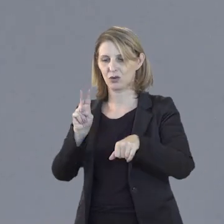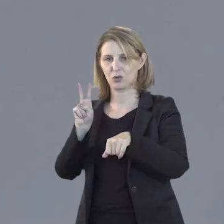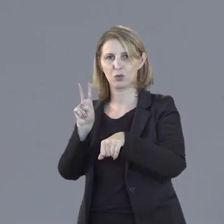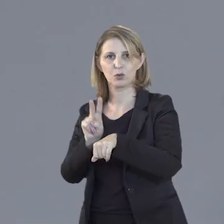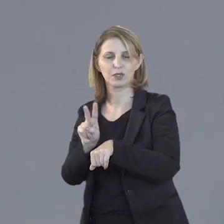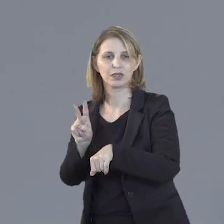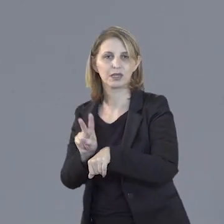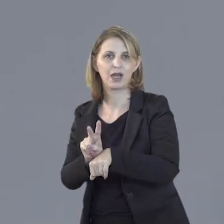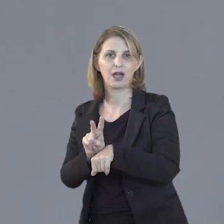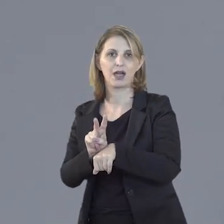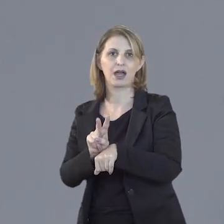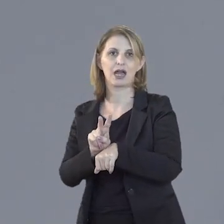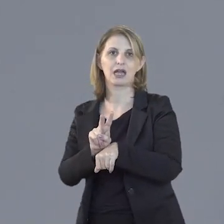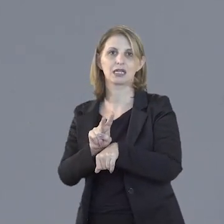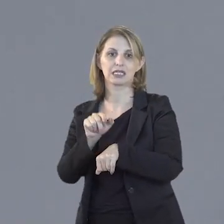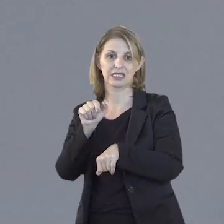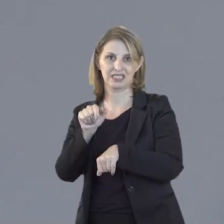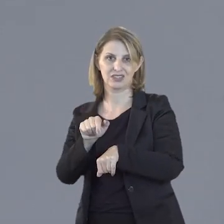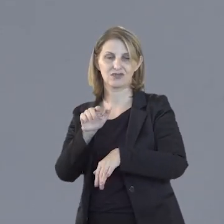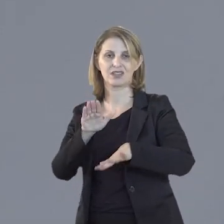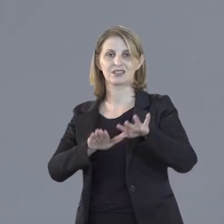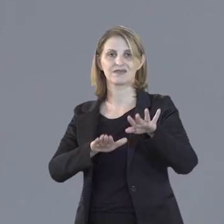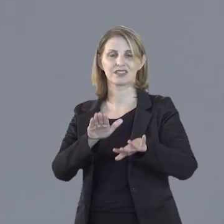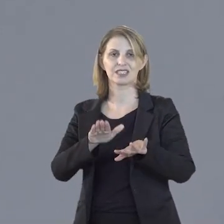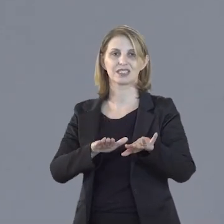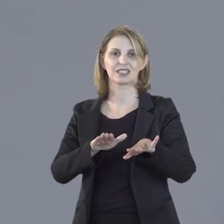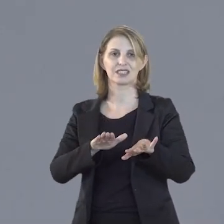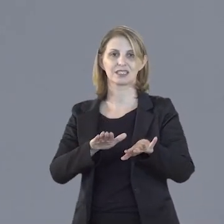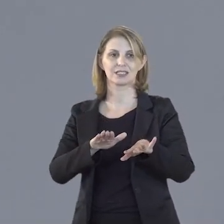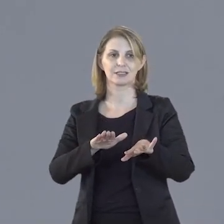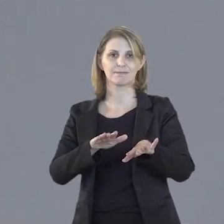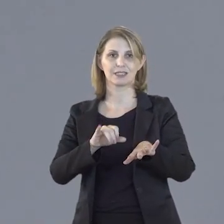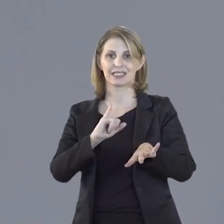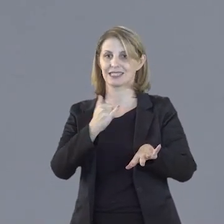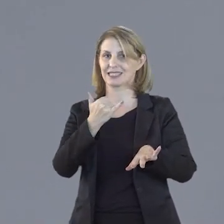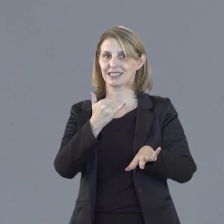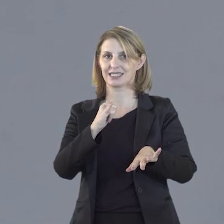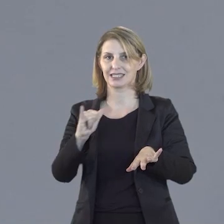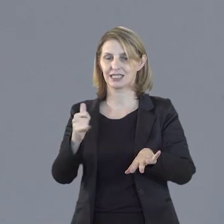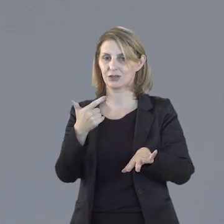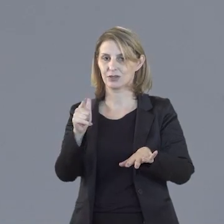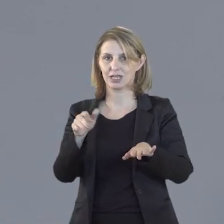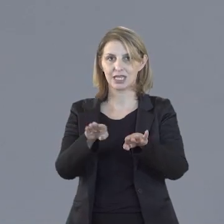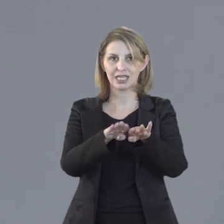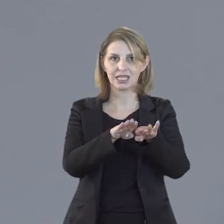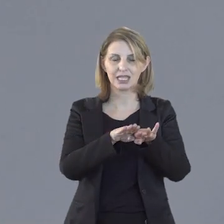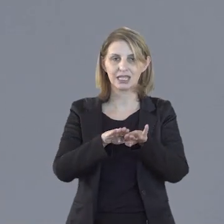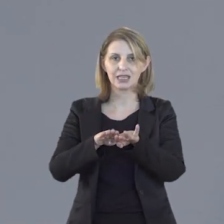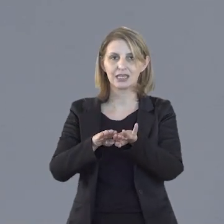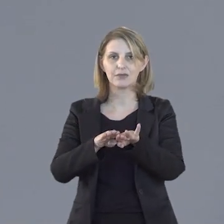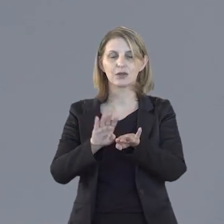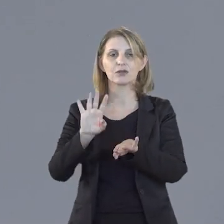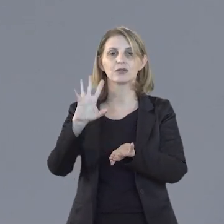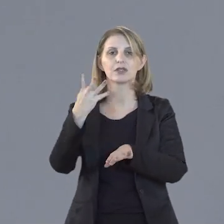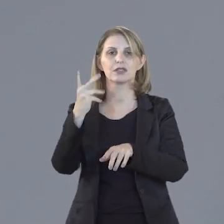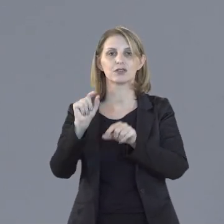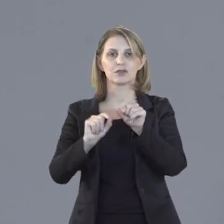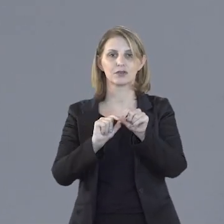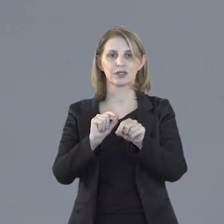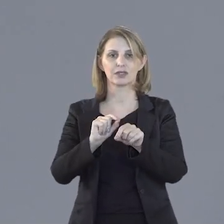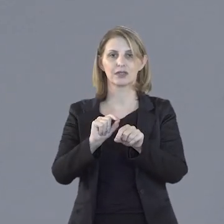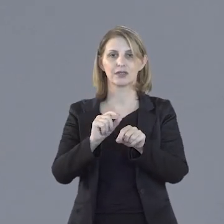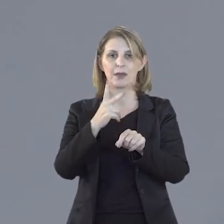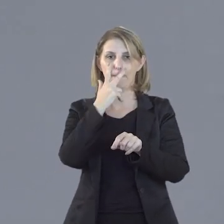de doar, de cuidar do outro. E isso, muitas vezes, né, quando não há um equilíbrio nesse